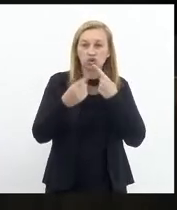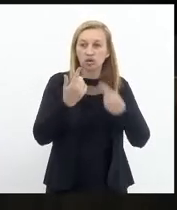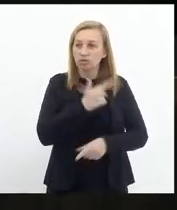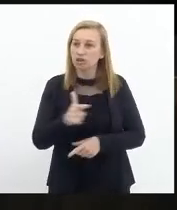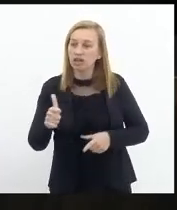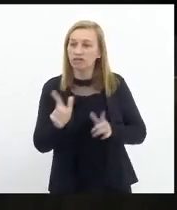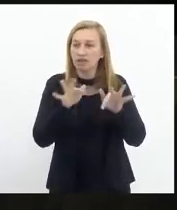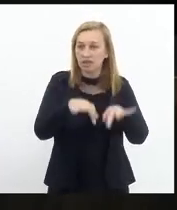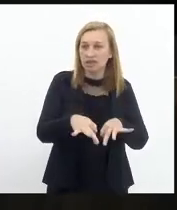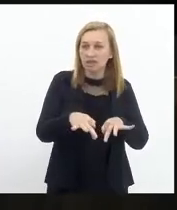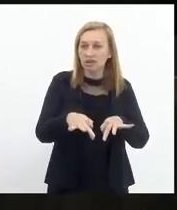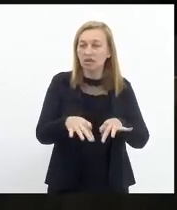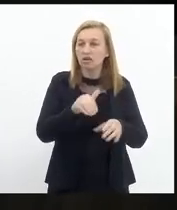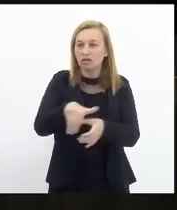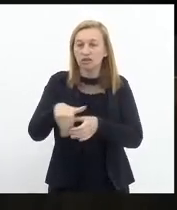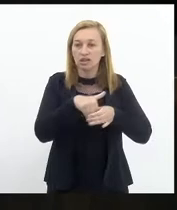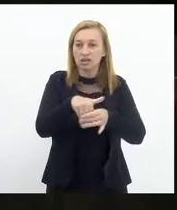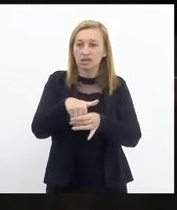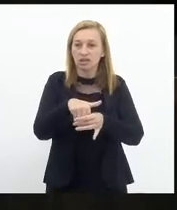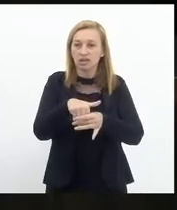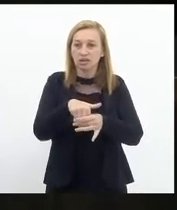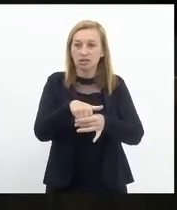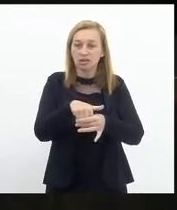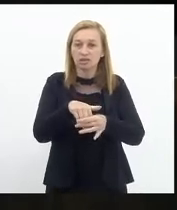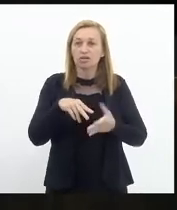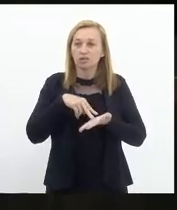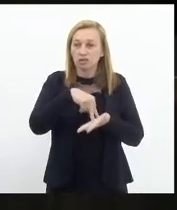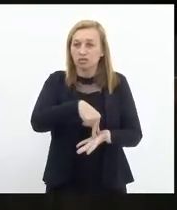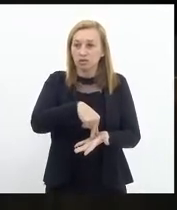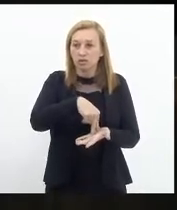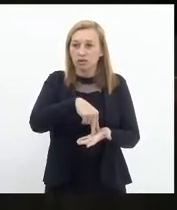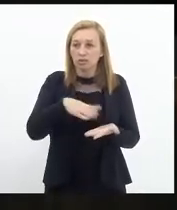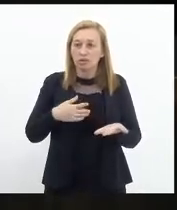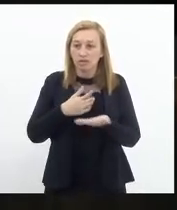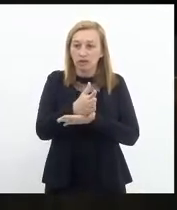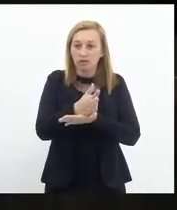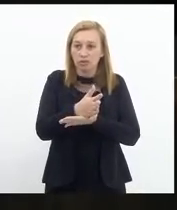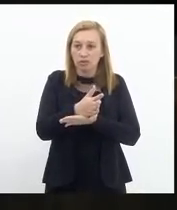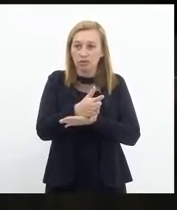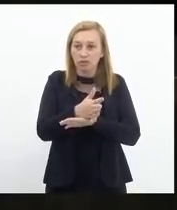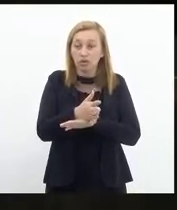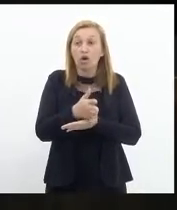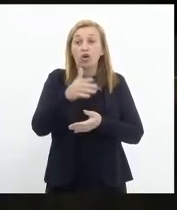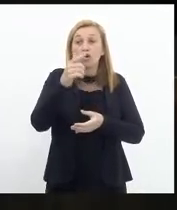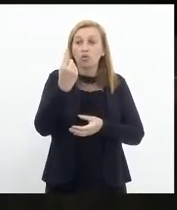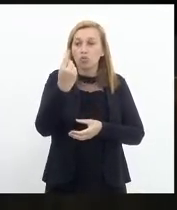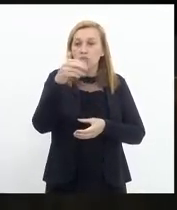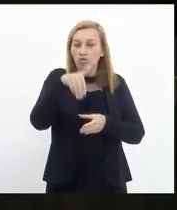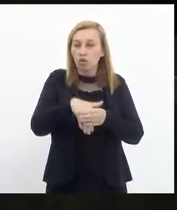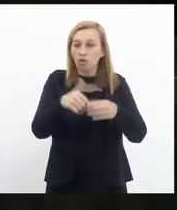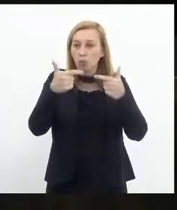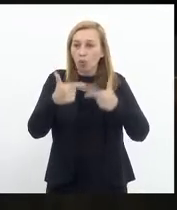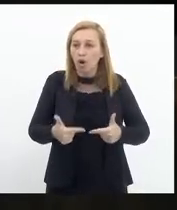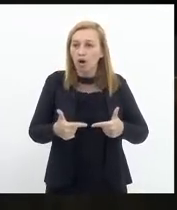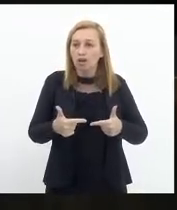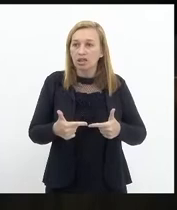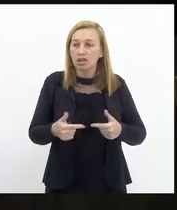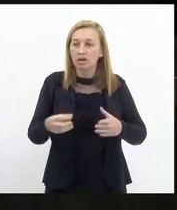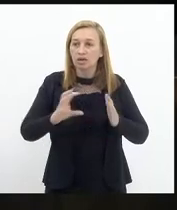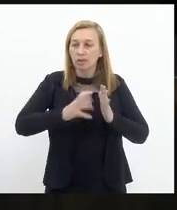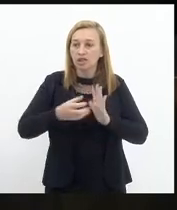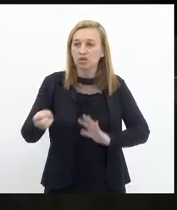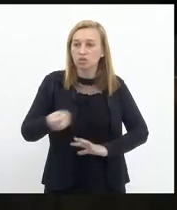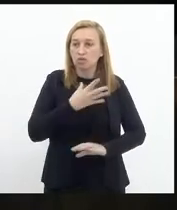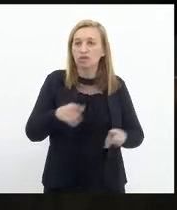é queira discutir, encerrada a discussão, em votação, os senhores que aprovam, permaneçam como estão. Aprovado com o voto pela abstenção do novo e do